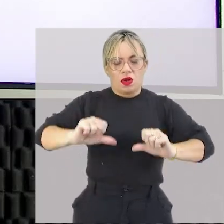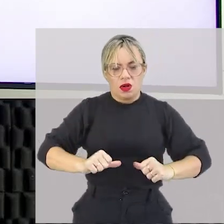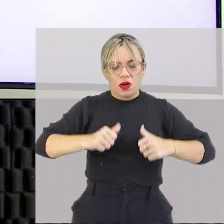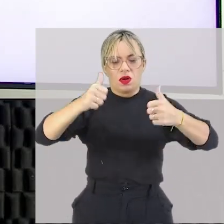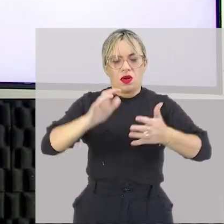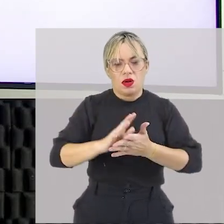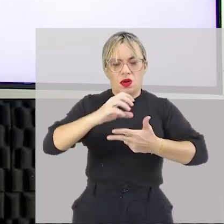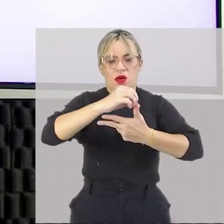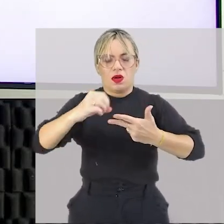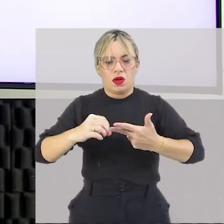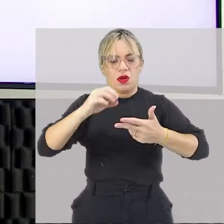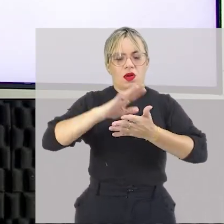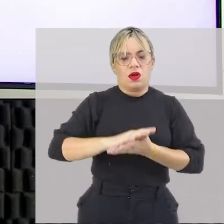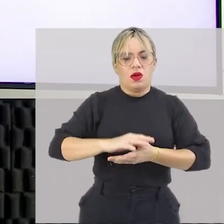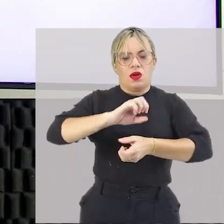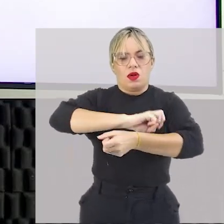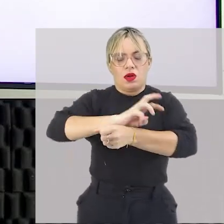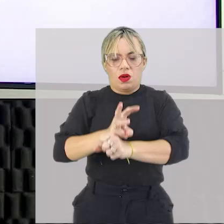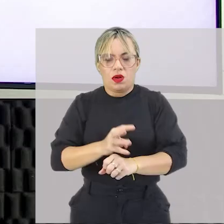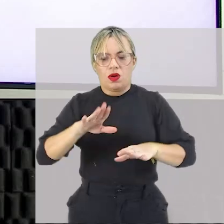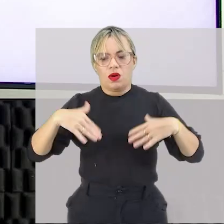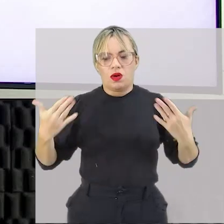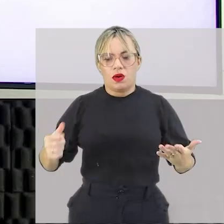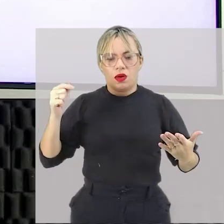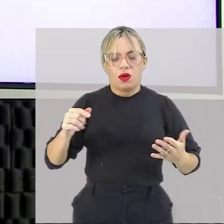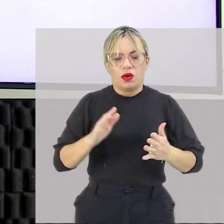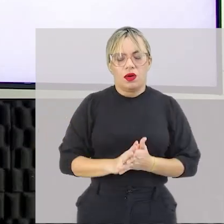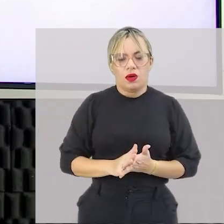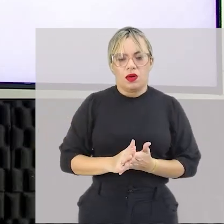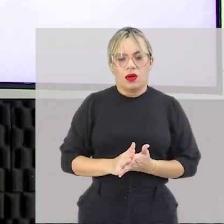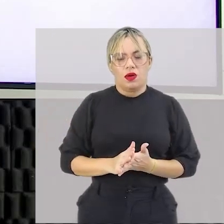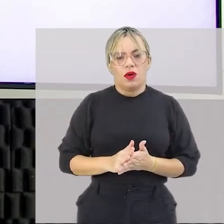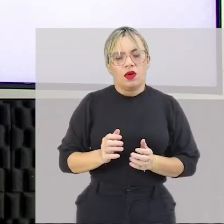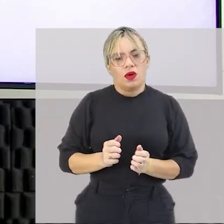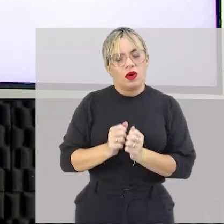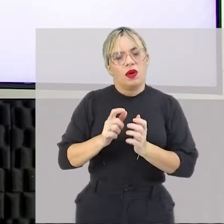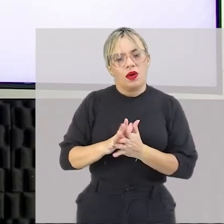tanto no Enem quanto na UEMA. Então é isso, fica com a gente por